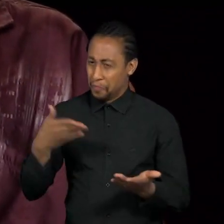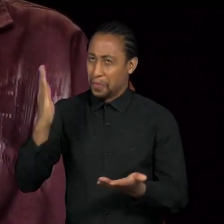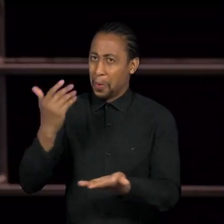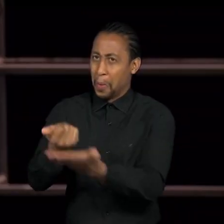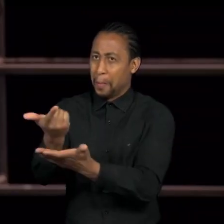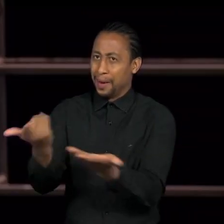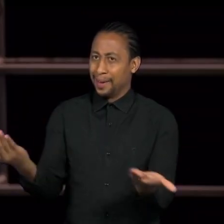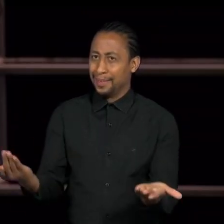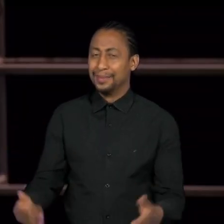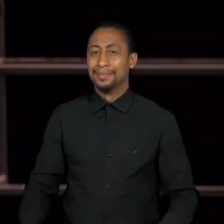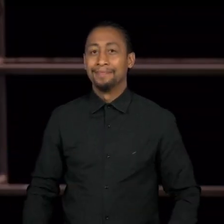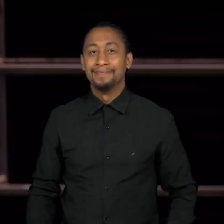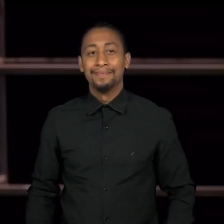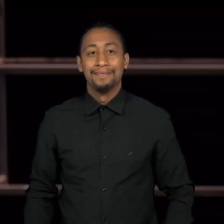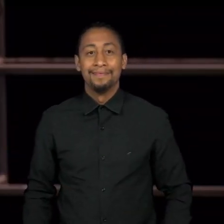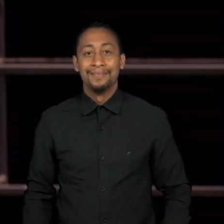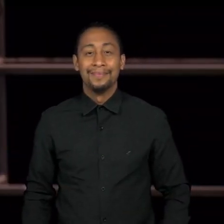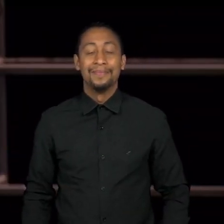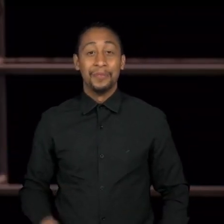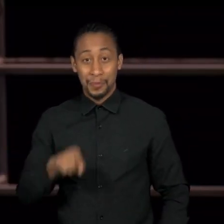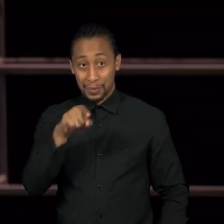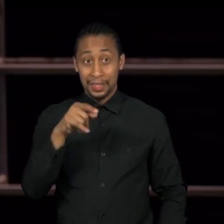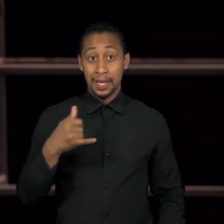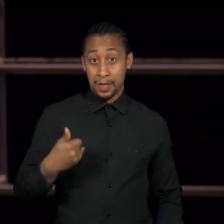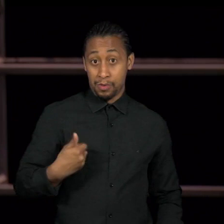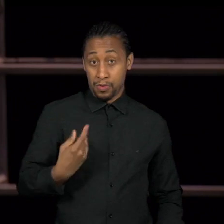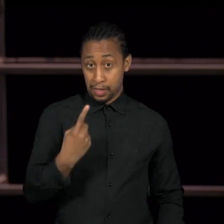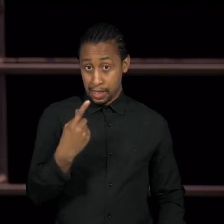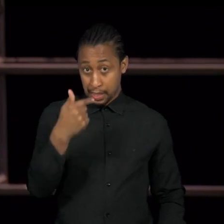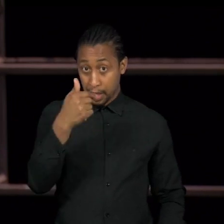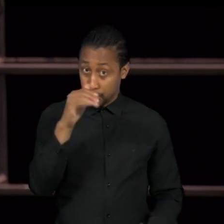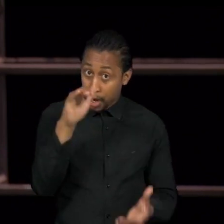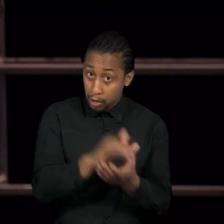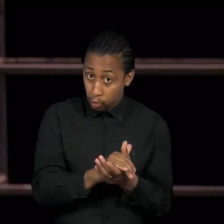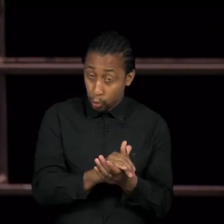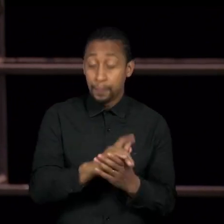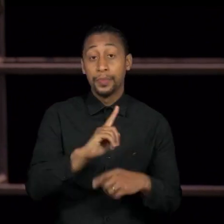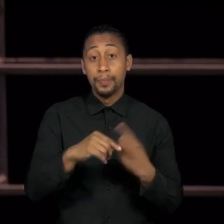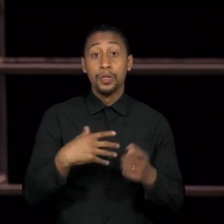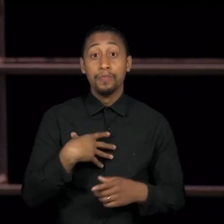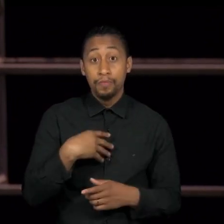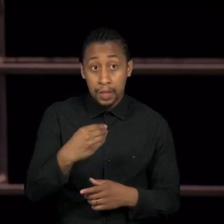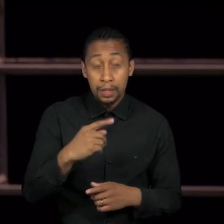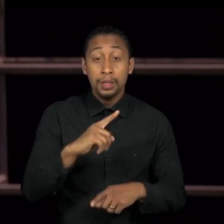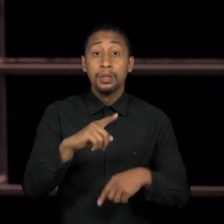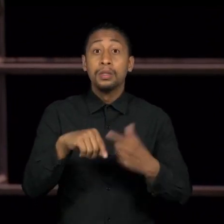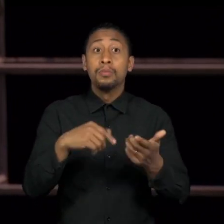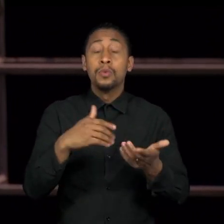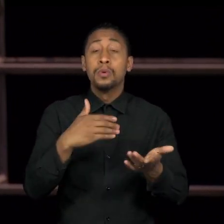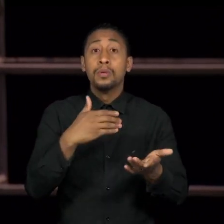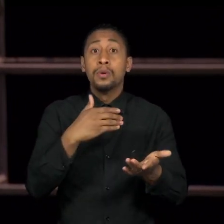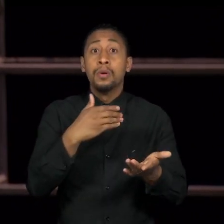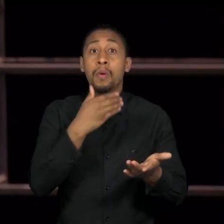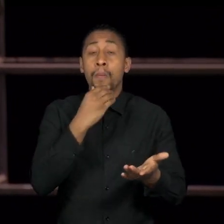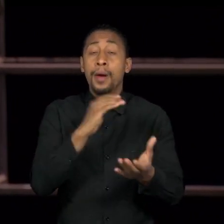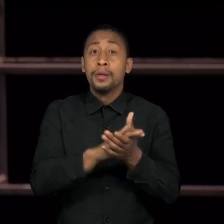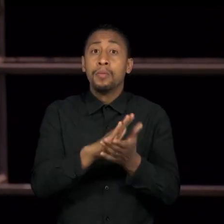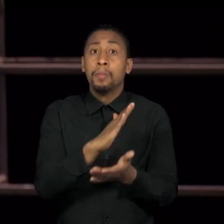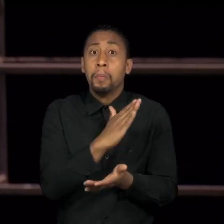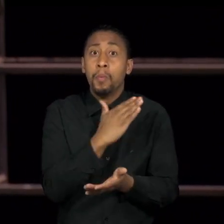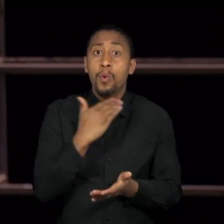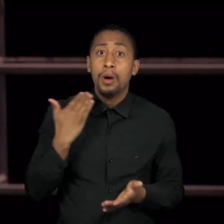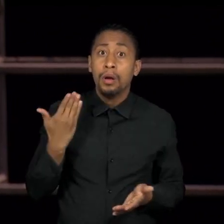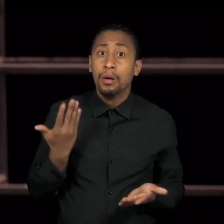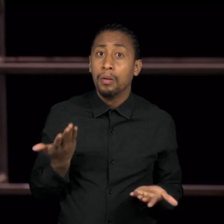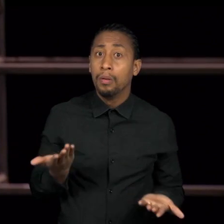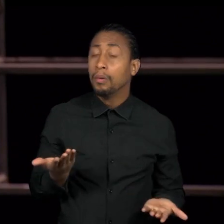Tata, e com 17 anos você se casou, teve uma filha e pouco tempo depois ficou viúva. Como é que foi para enfrentar essa